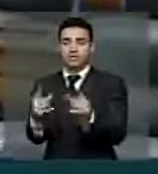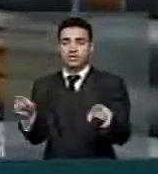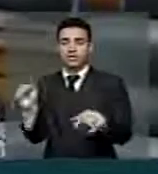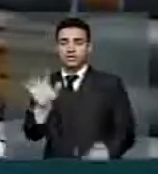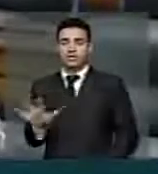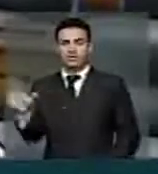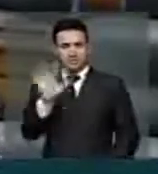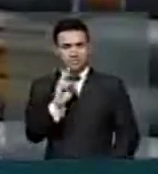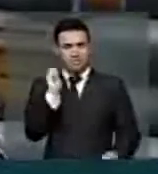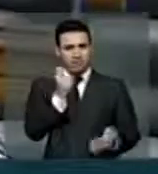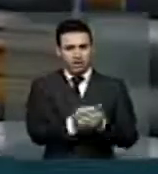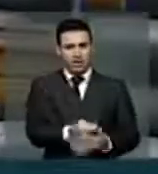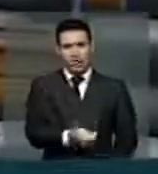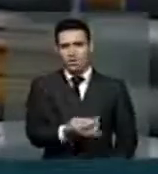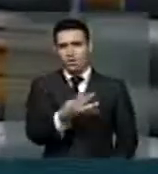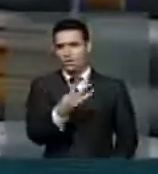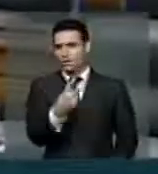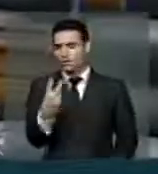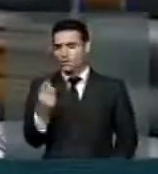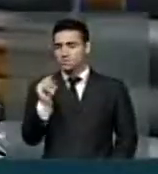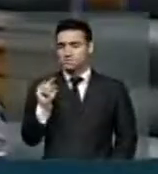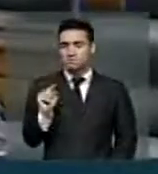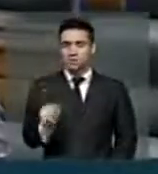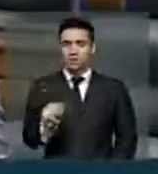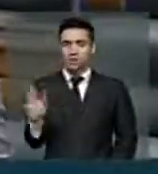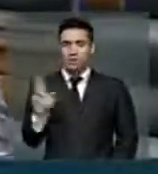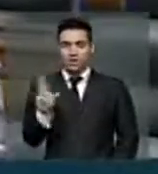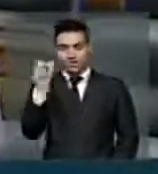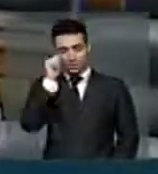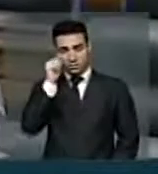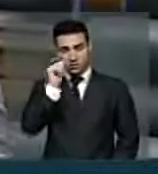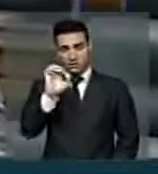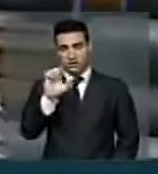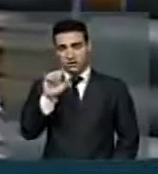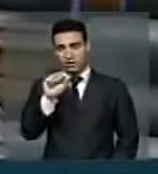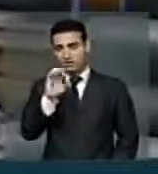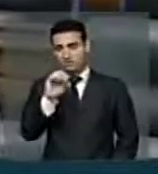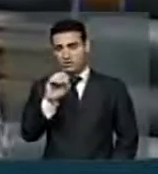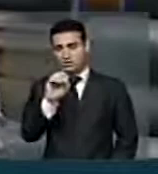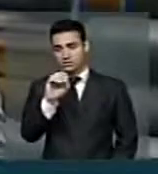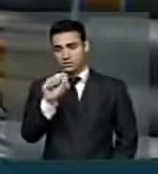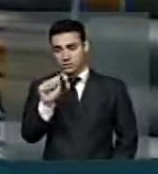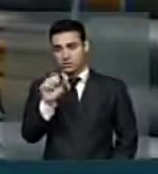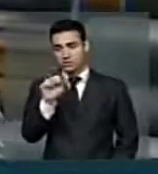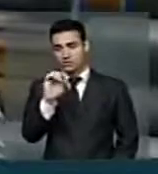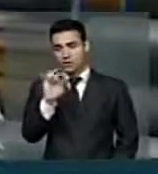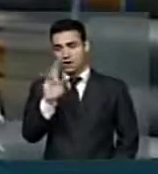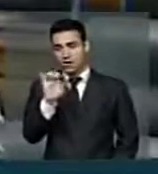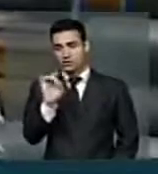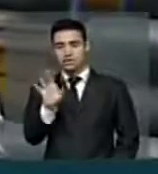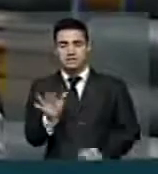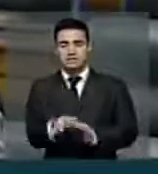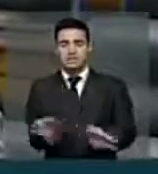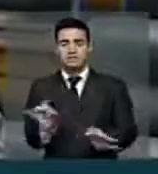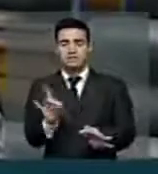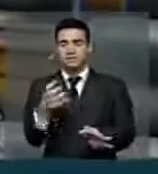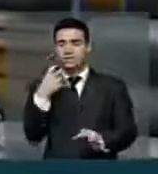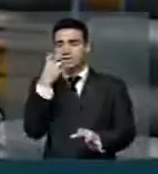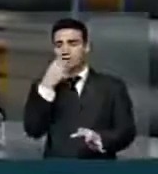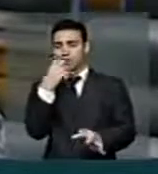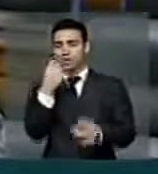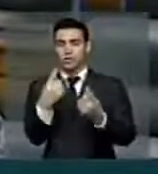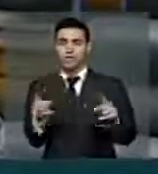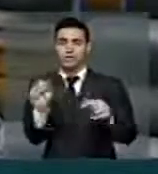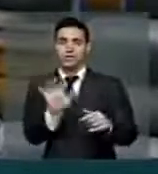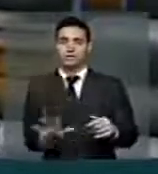agora 42 mil reais para a Elza Soares cantar o hino nacional isso não me parece correto